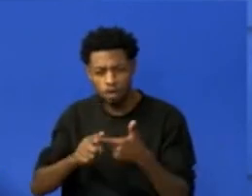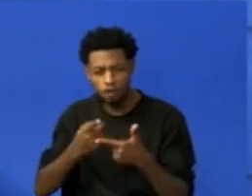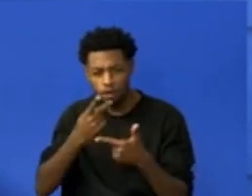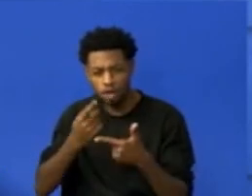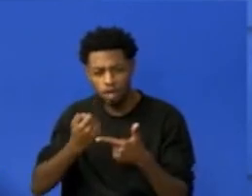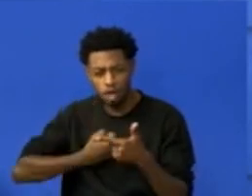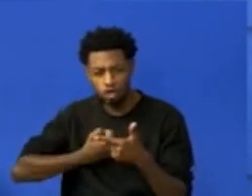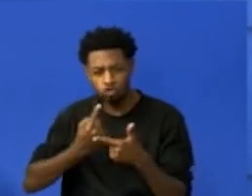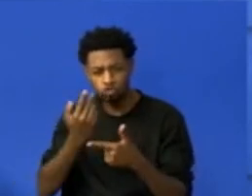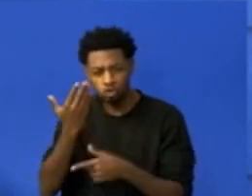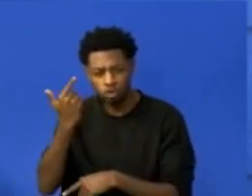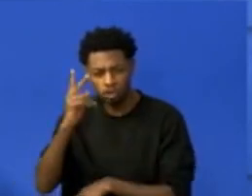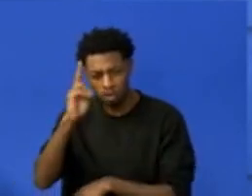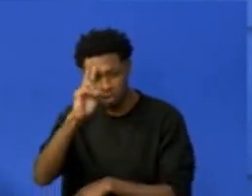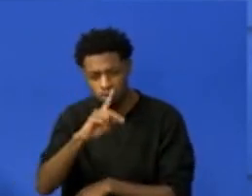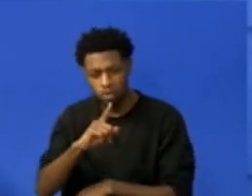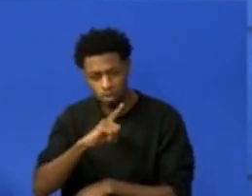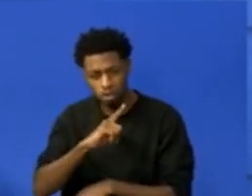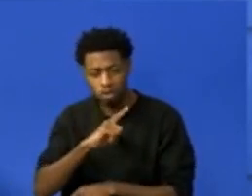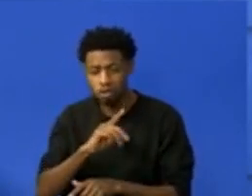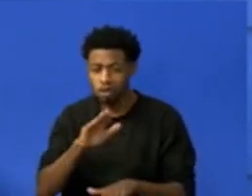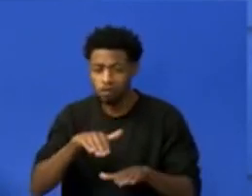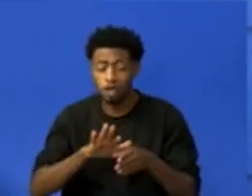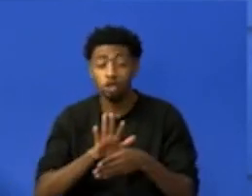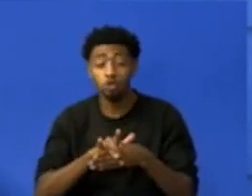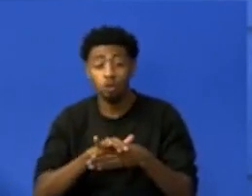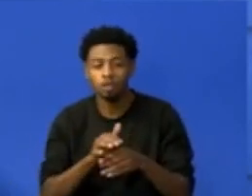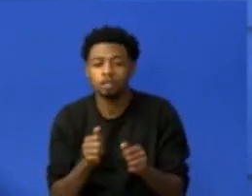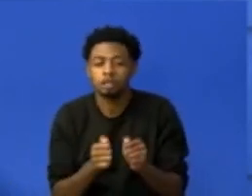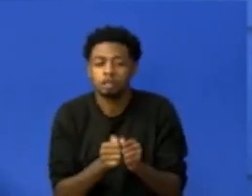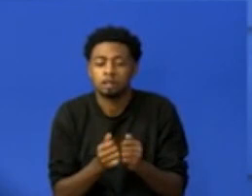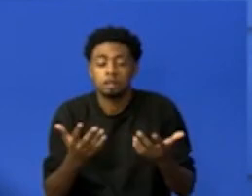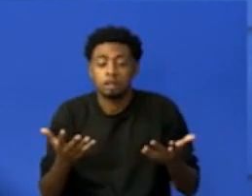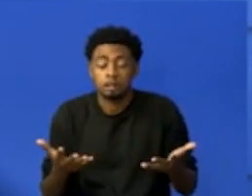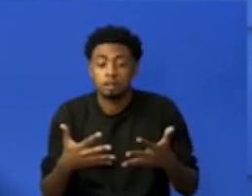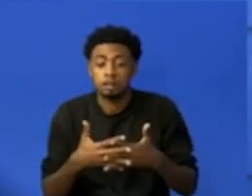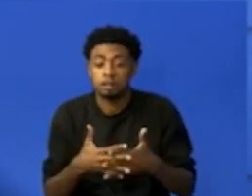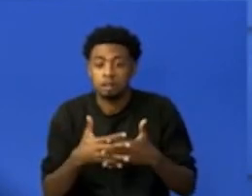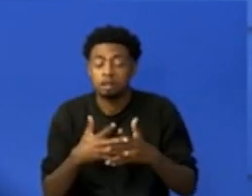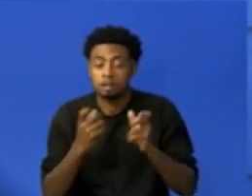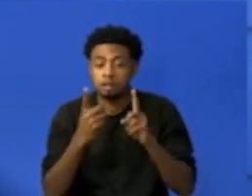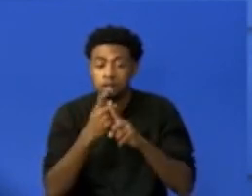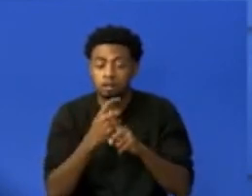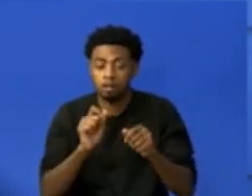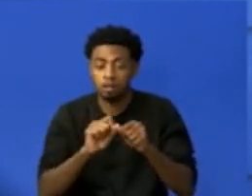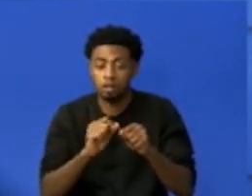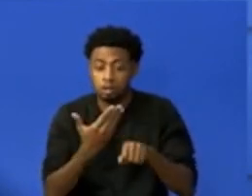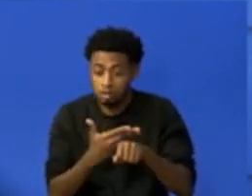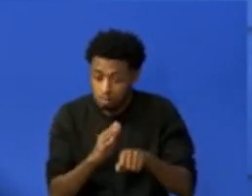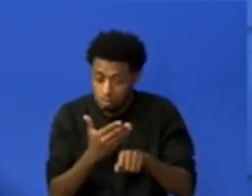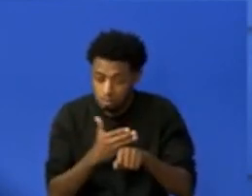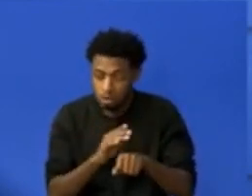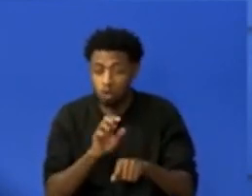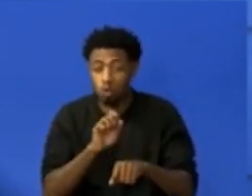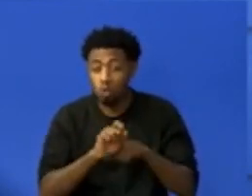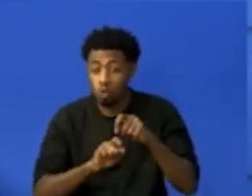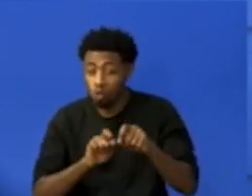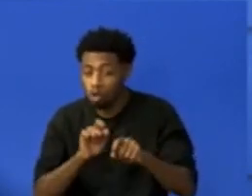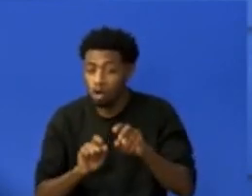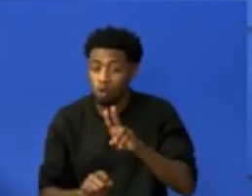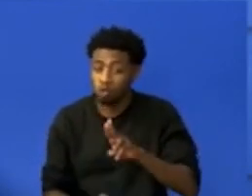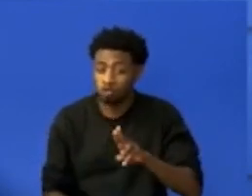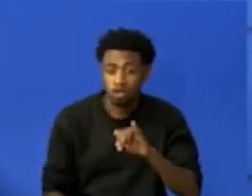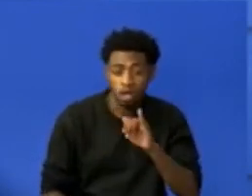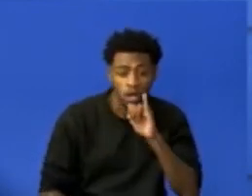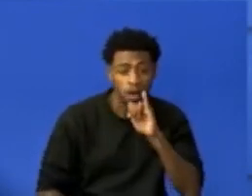unidade 1? Então, ele tem muitas vezes doenças associadas. Então, o treinamento resistido, ele vai trabalhar com